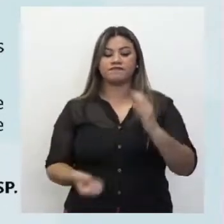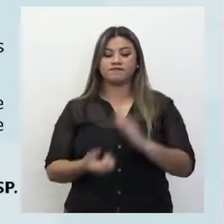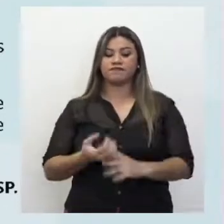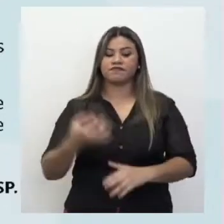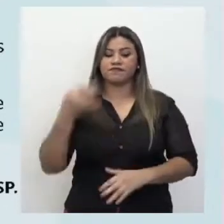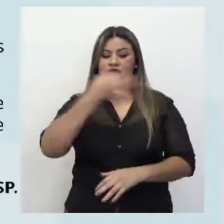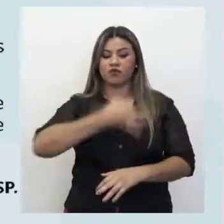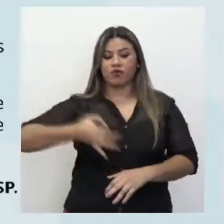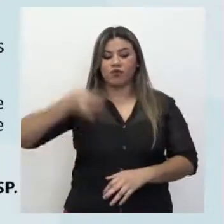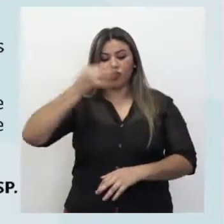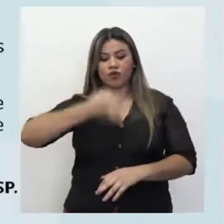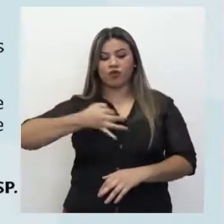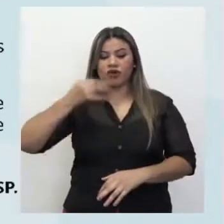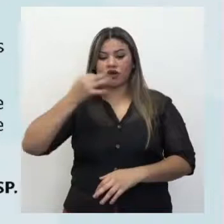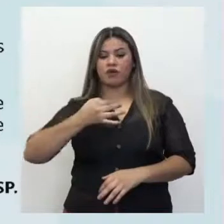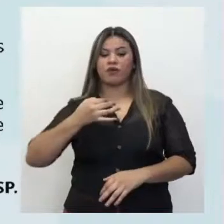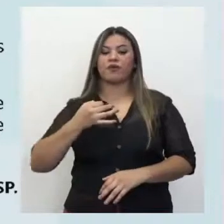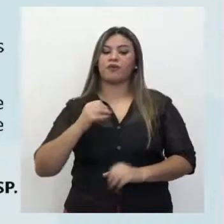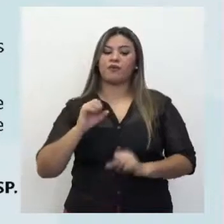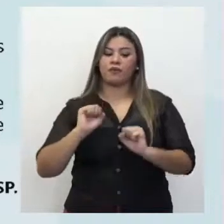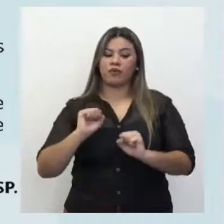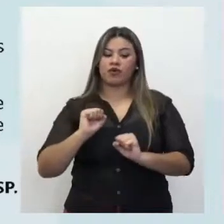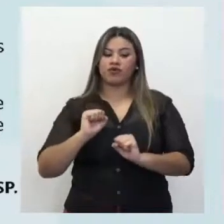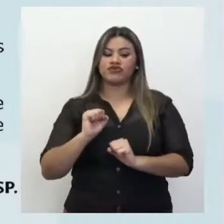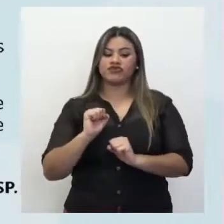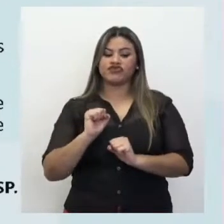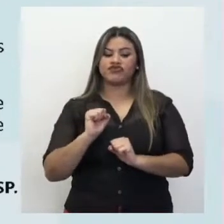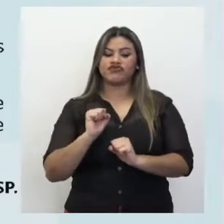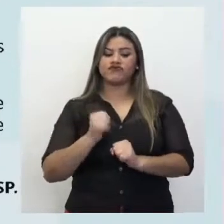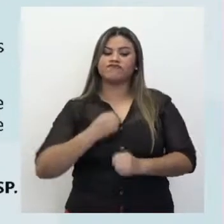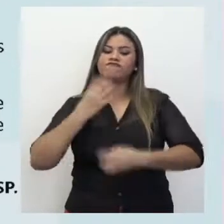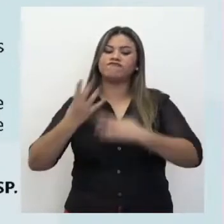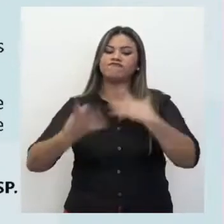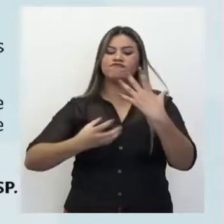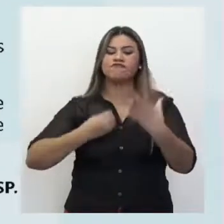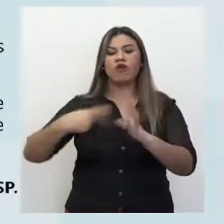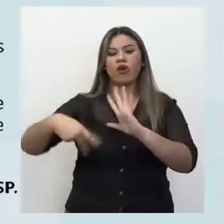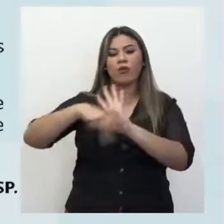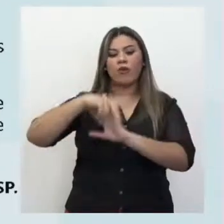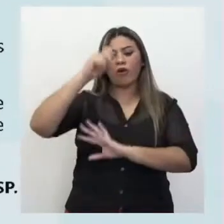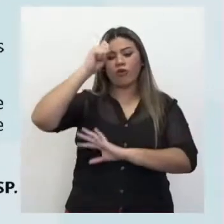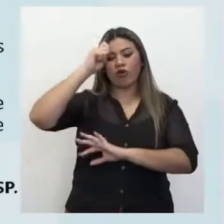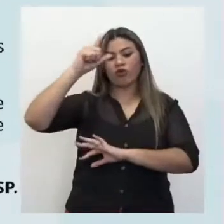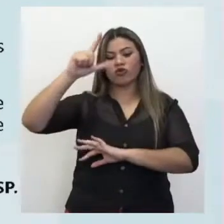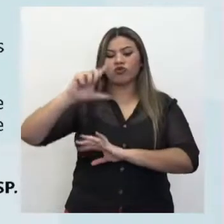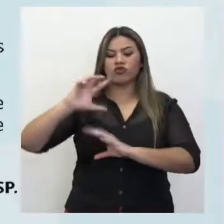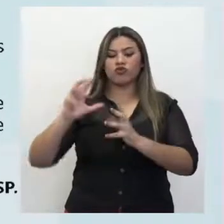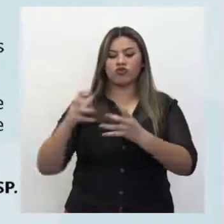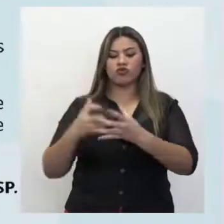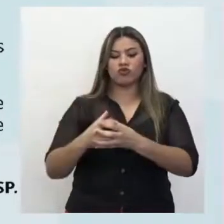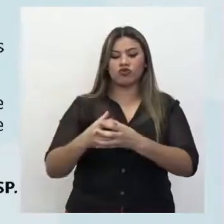oral e expressa muito fortemente a cultura de um povo, sendo usado como forma